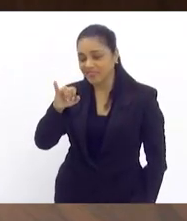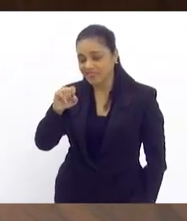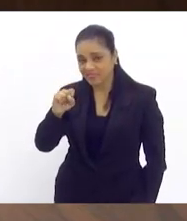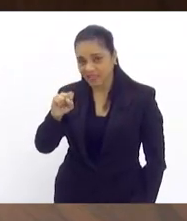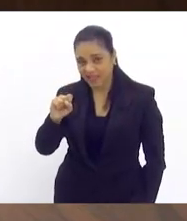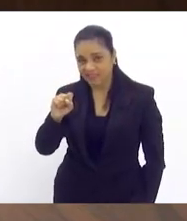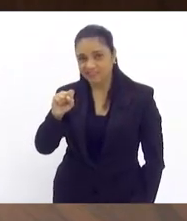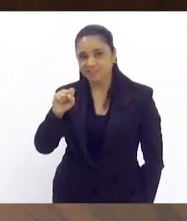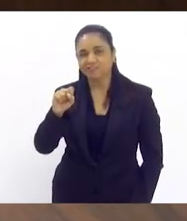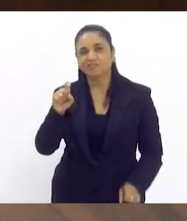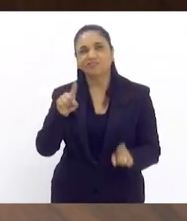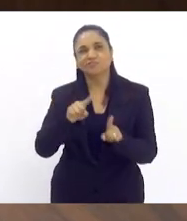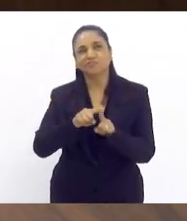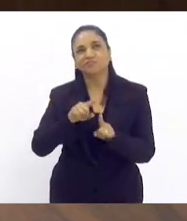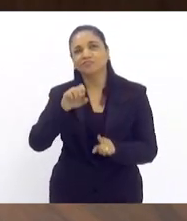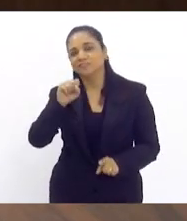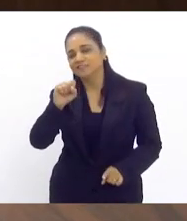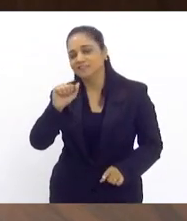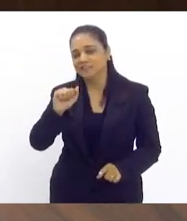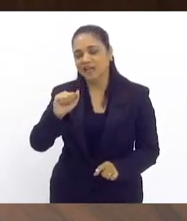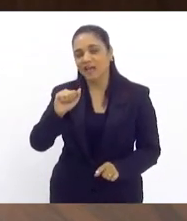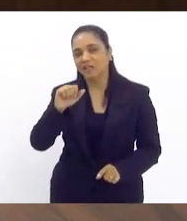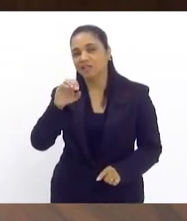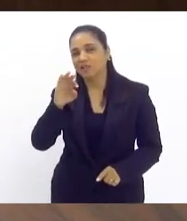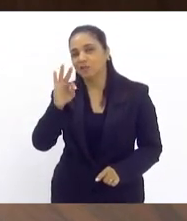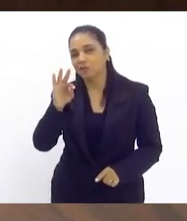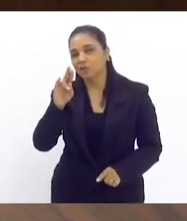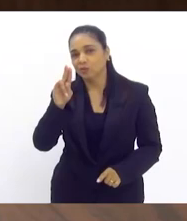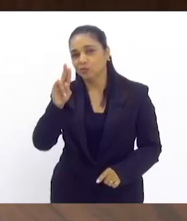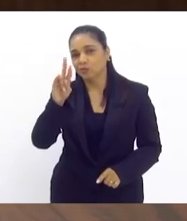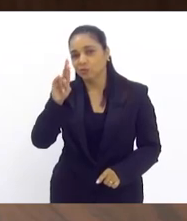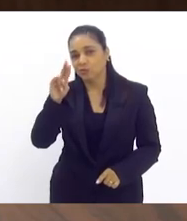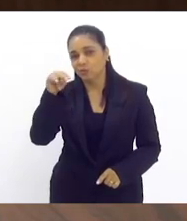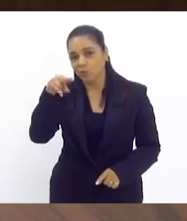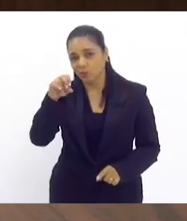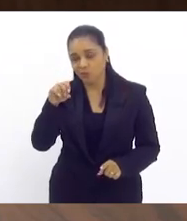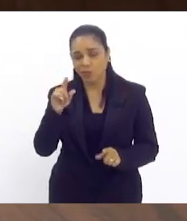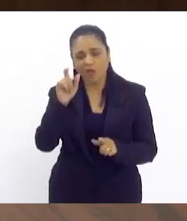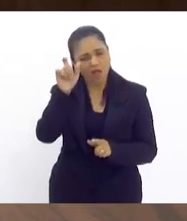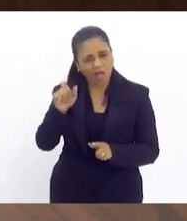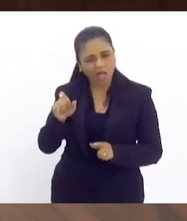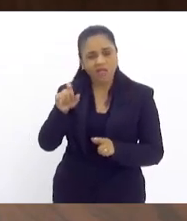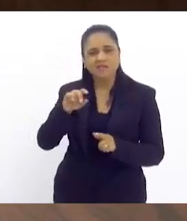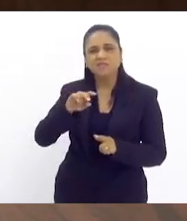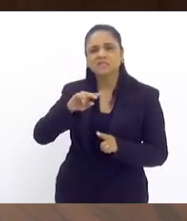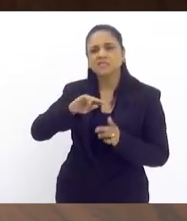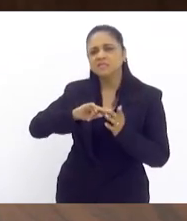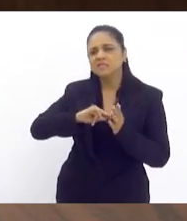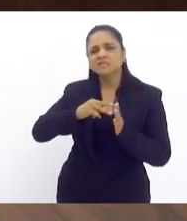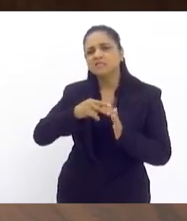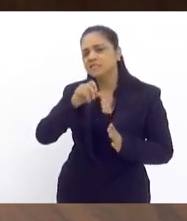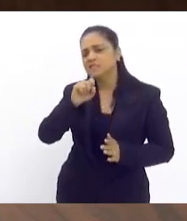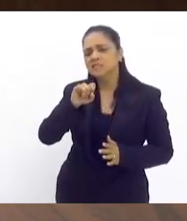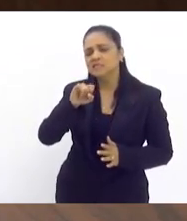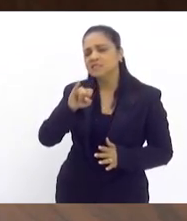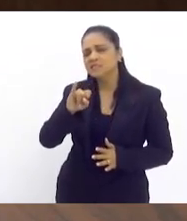é capricorniana e é a que é regida por Saturno. É só observação.